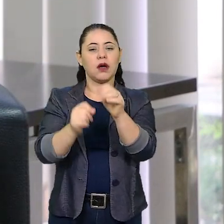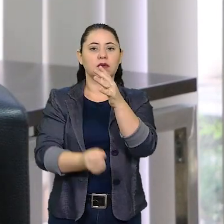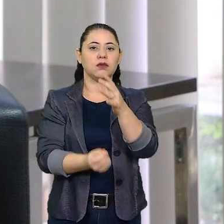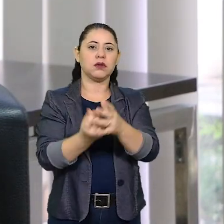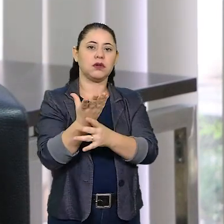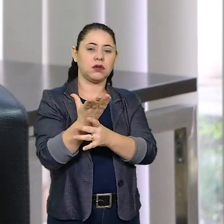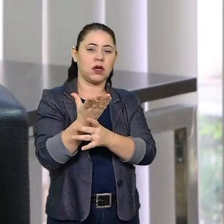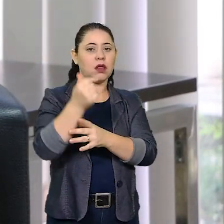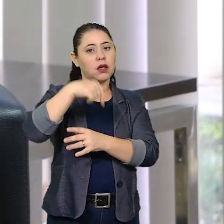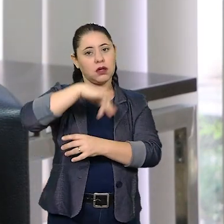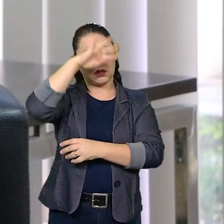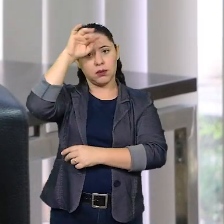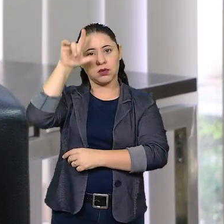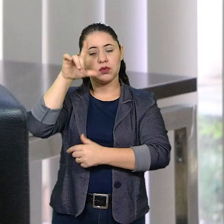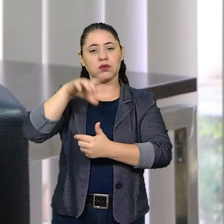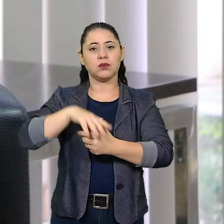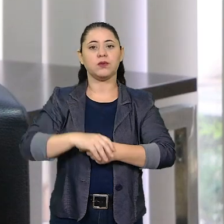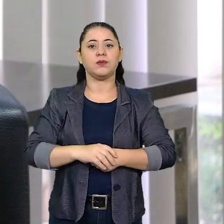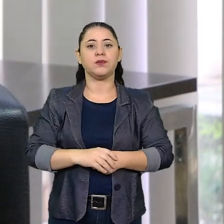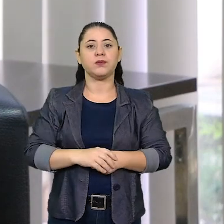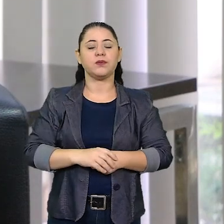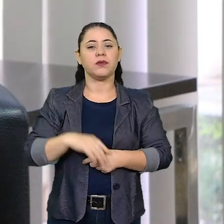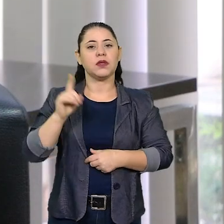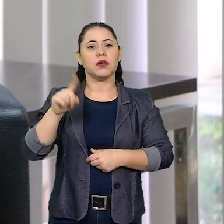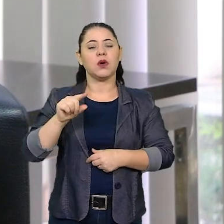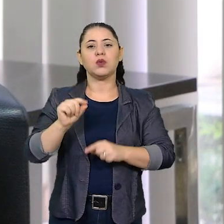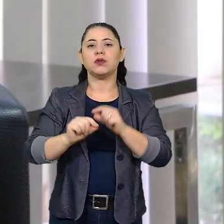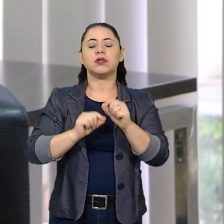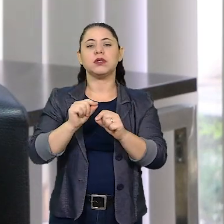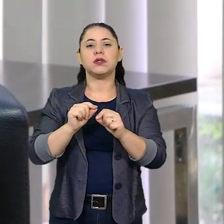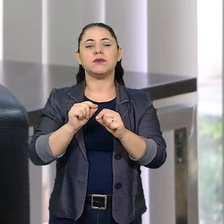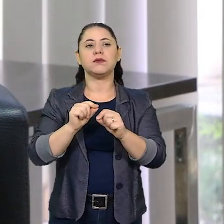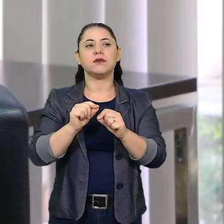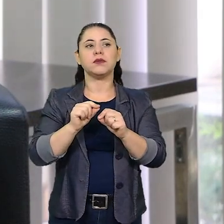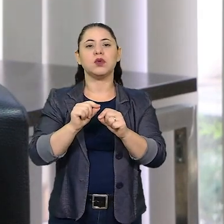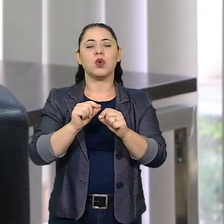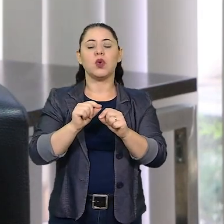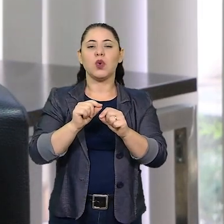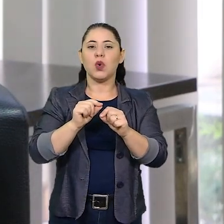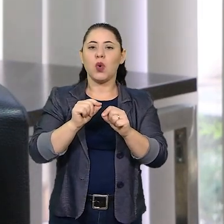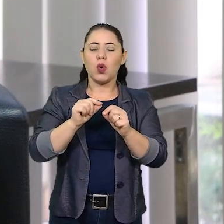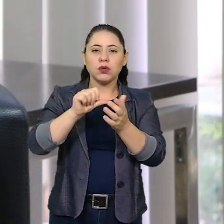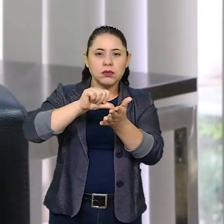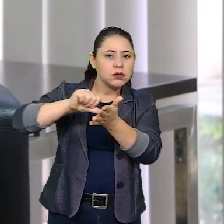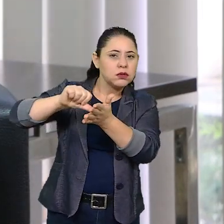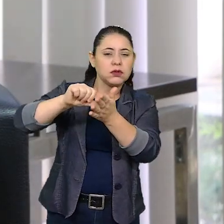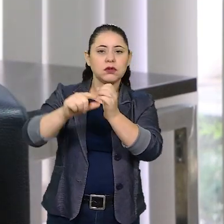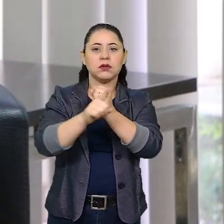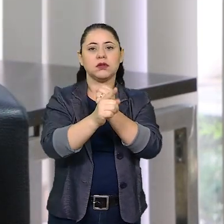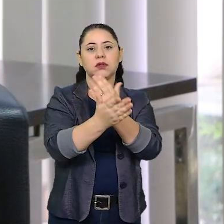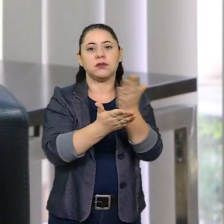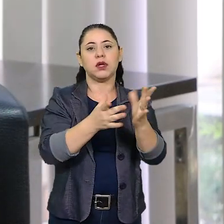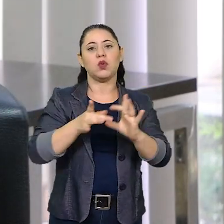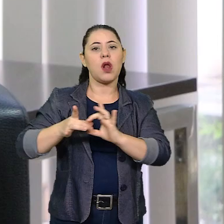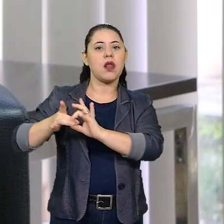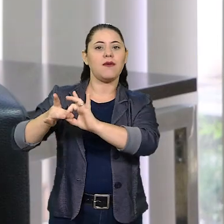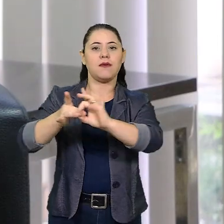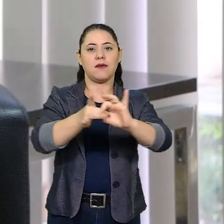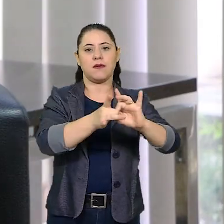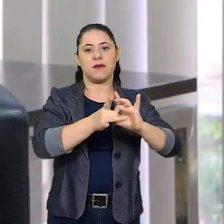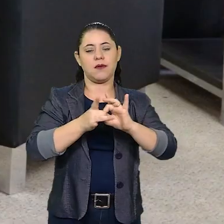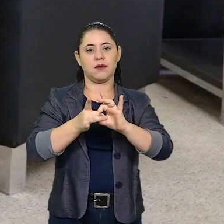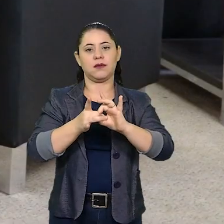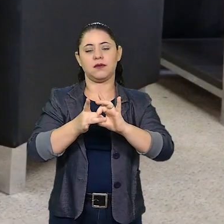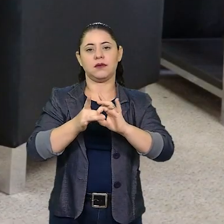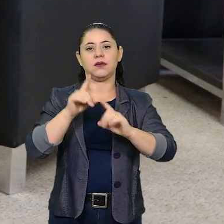seja criada aqui em Mato Grosso do Sul é o Centro de Atendimento Integrado, que atualmente